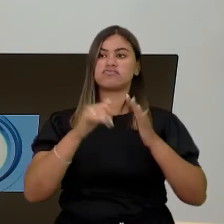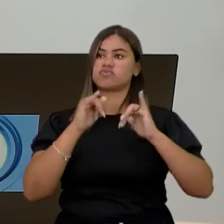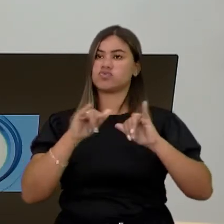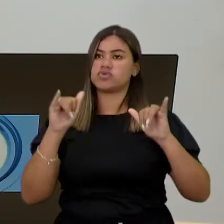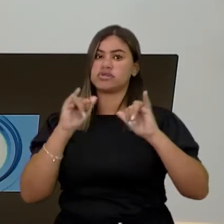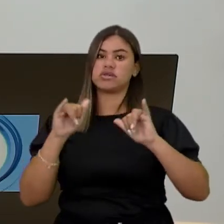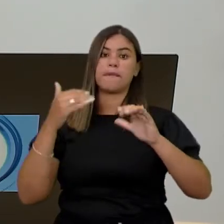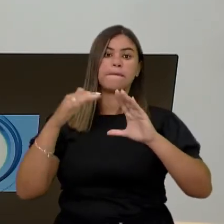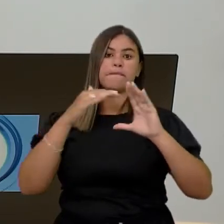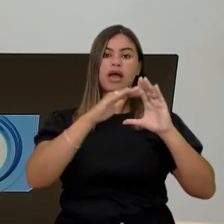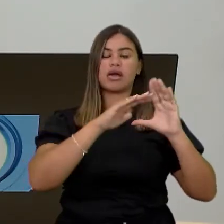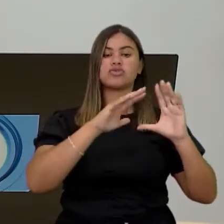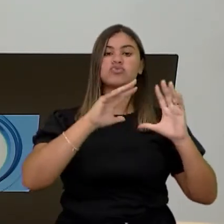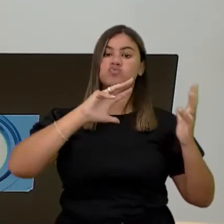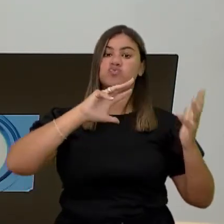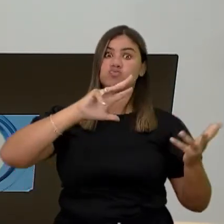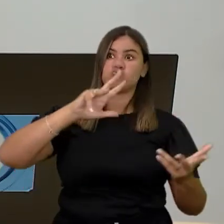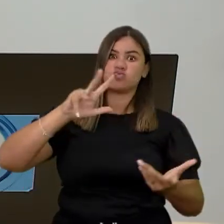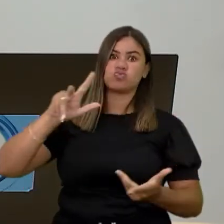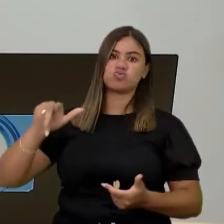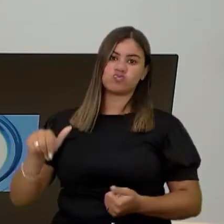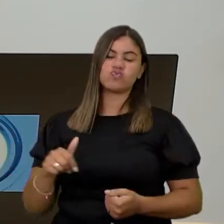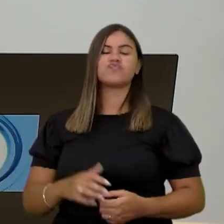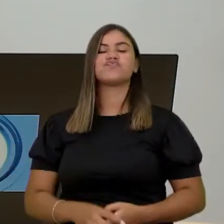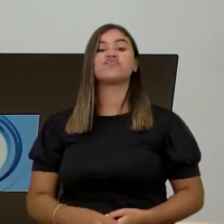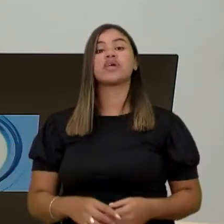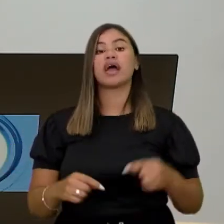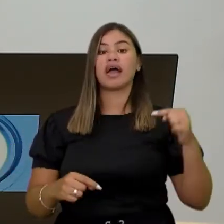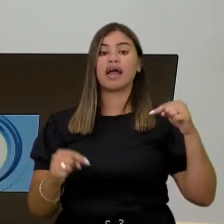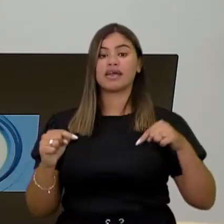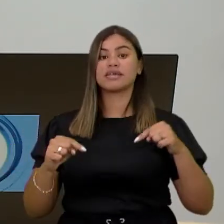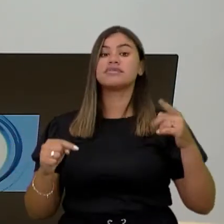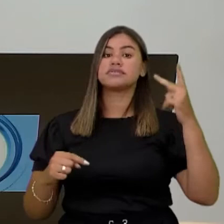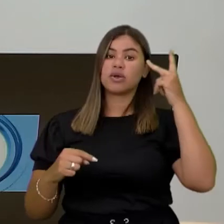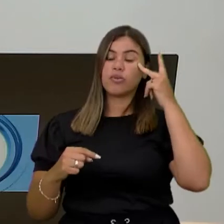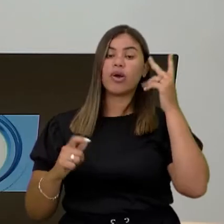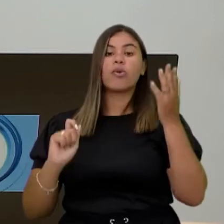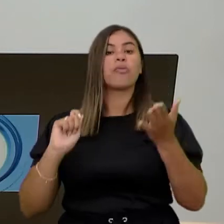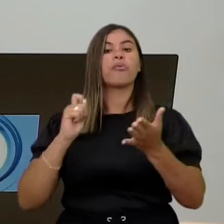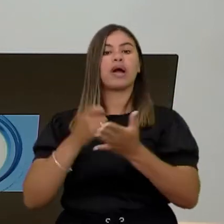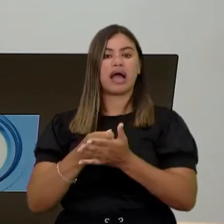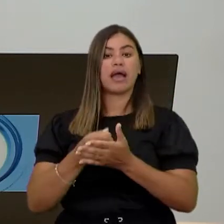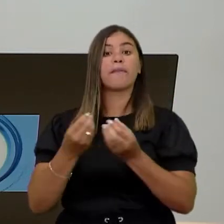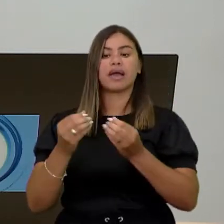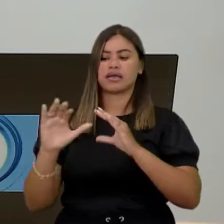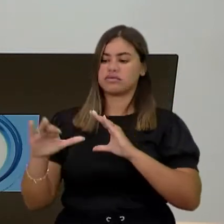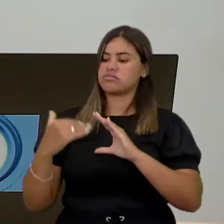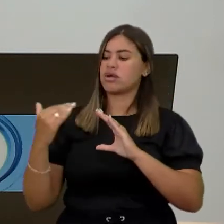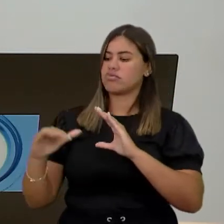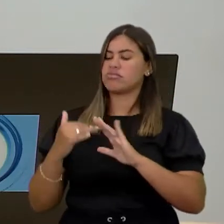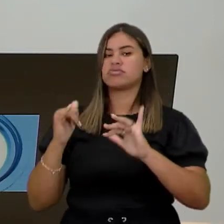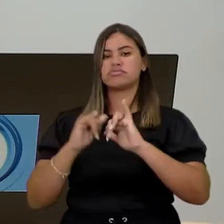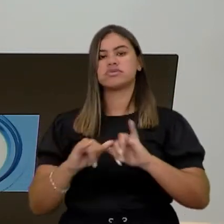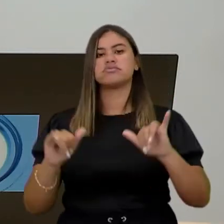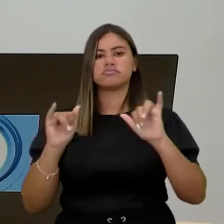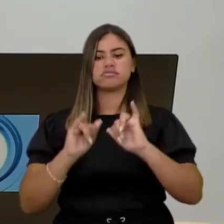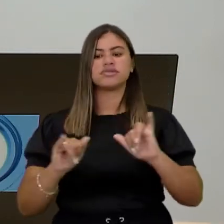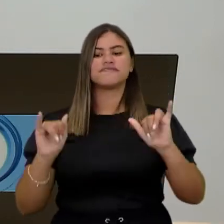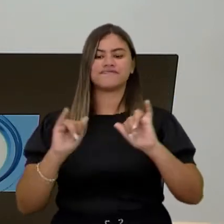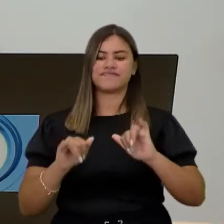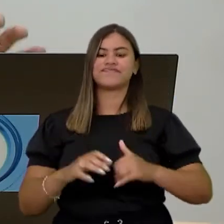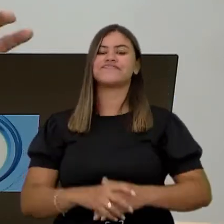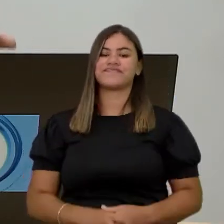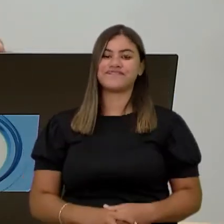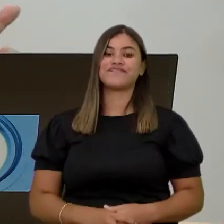mundo inteiro. E os jornais aqui de São Paulo pagam essa agência para receber essa notícia. Certo?